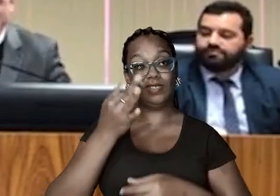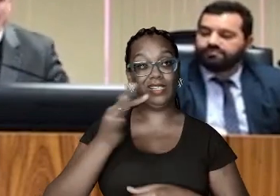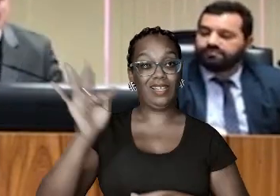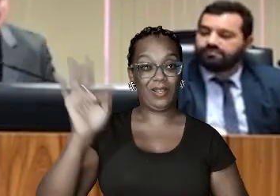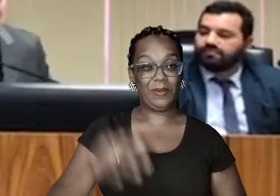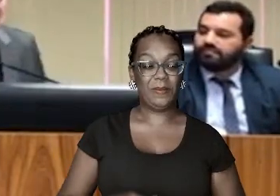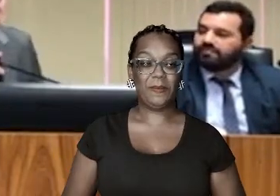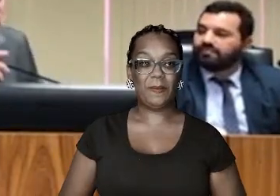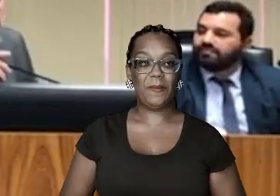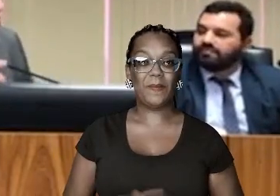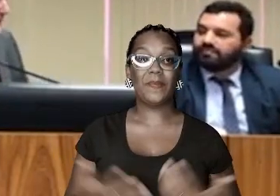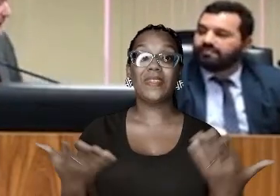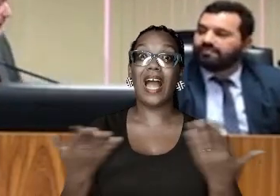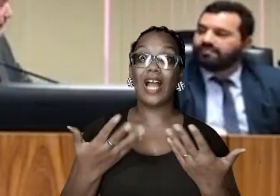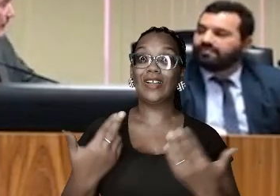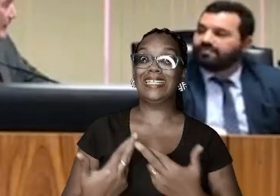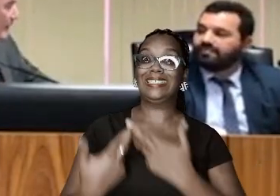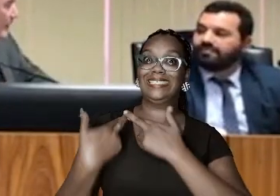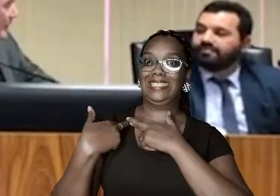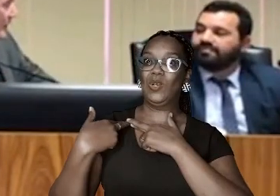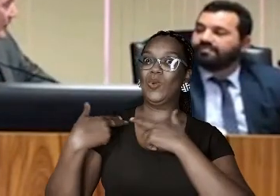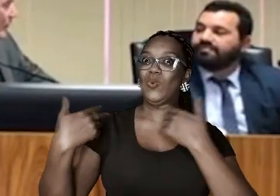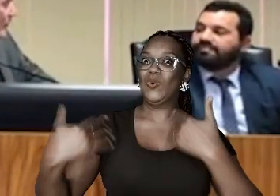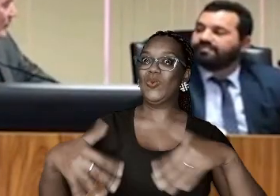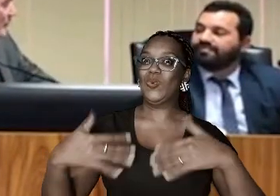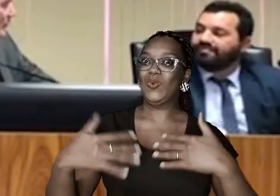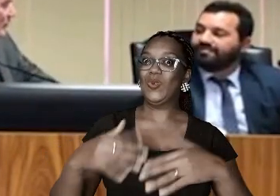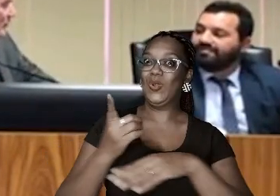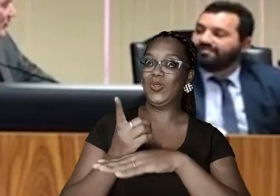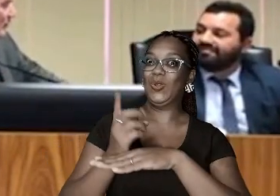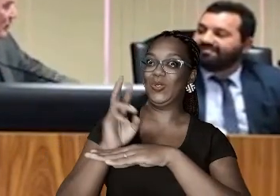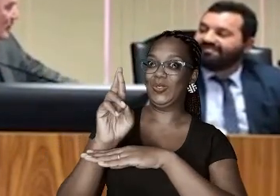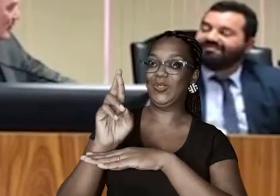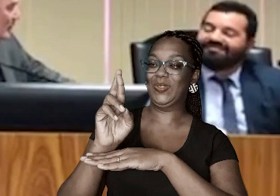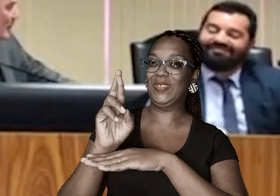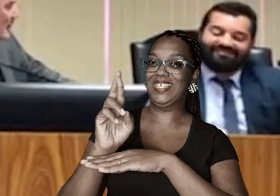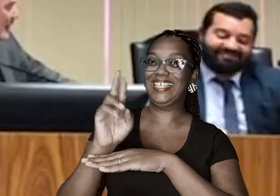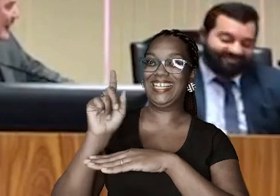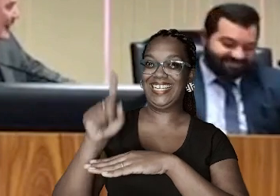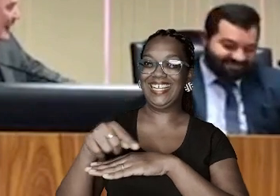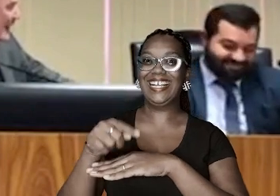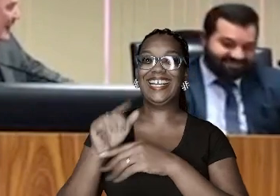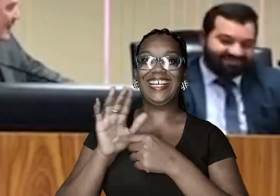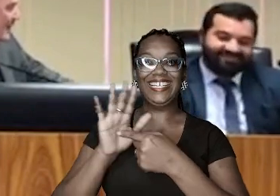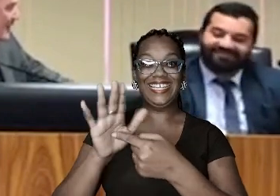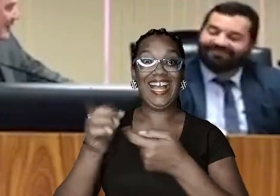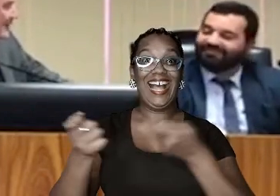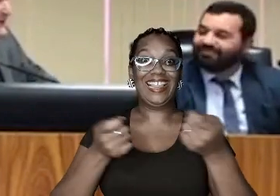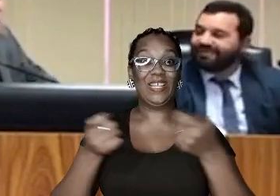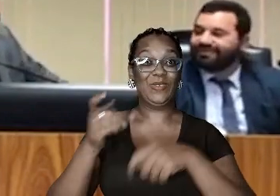a escola e para nós então agora uma missão dura para Doutor